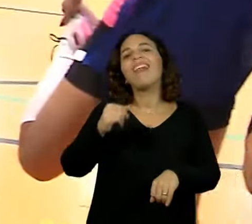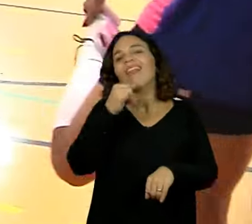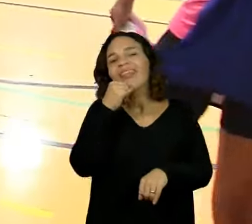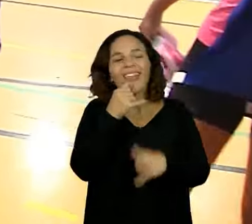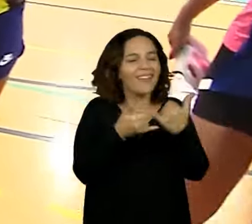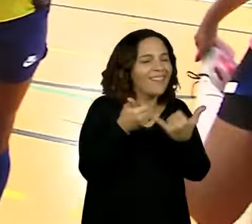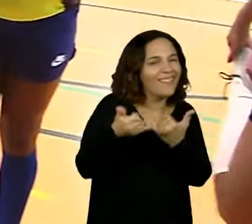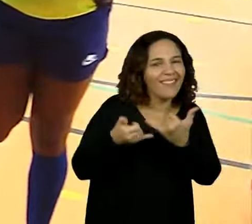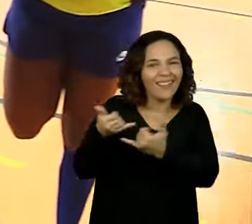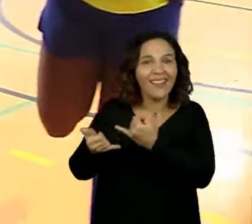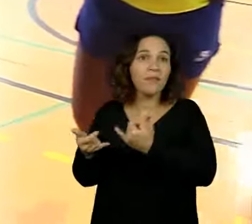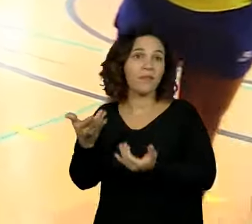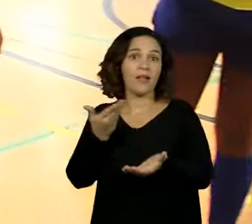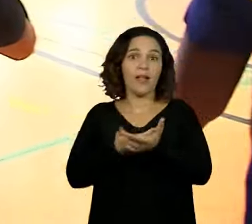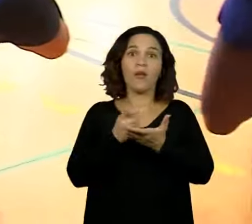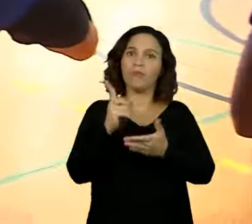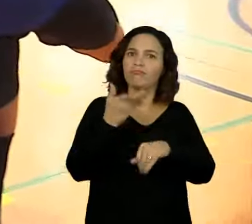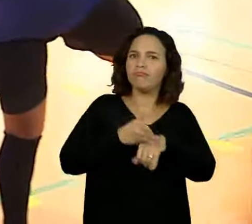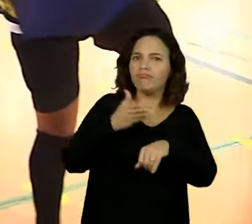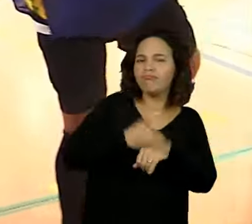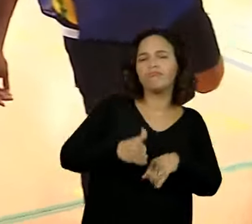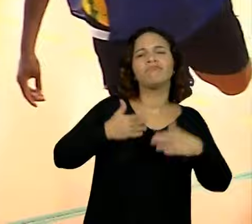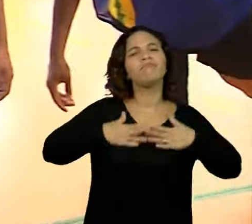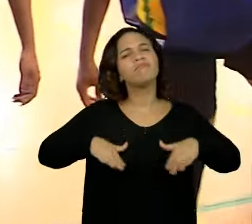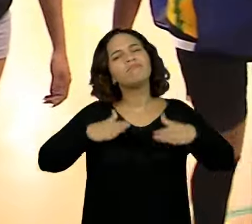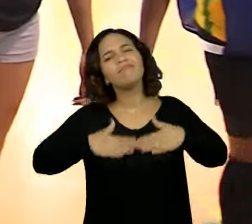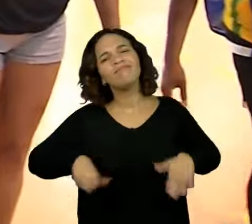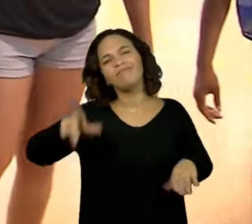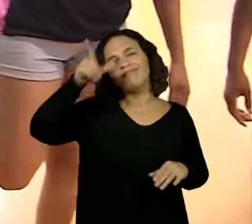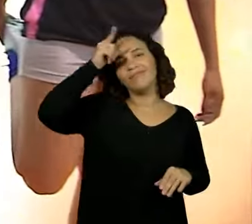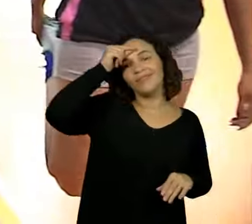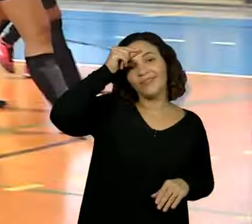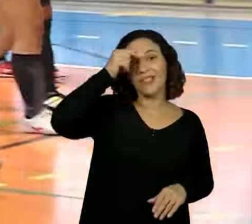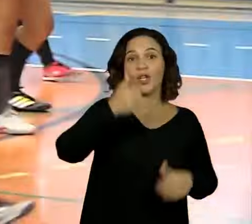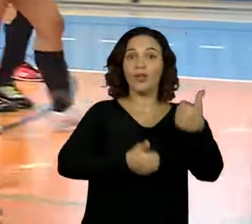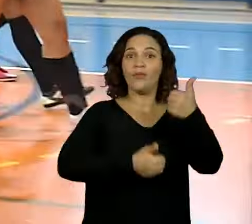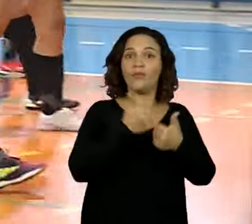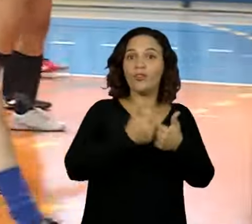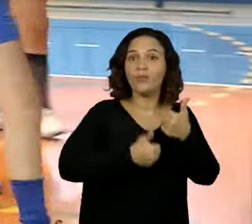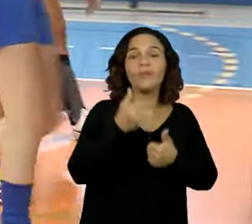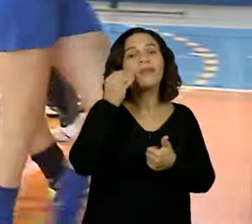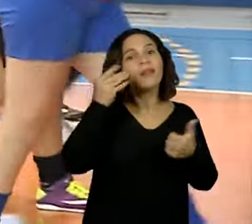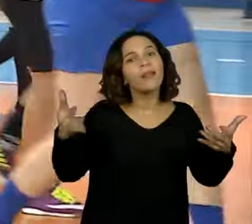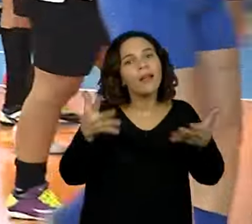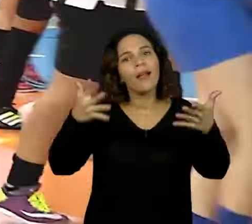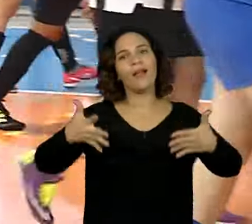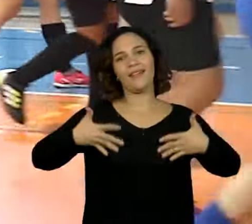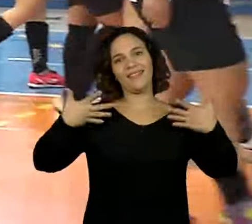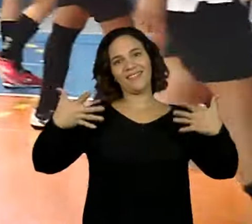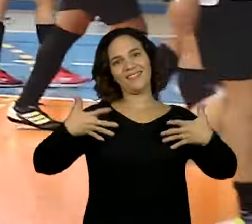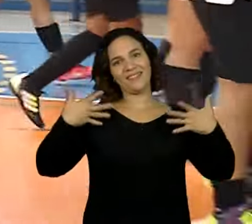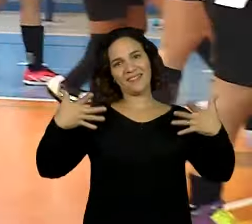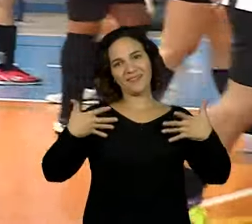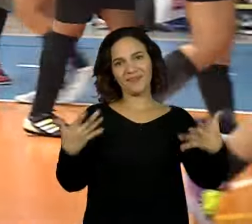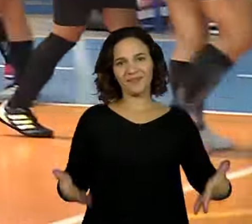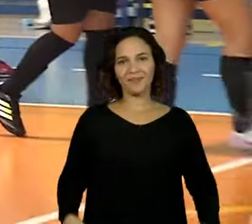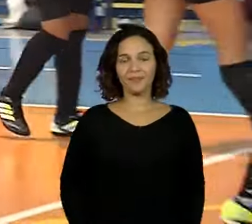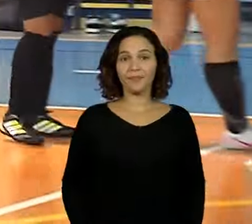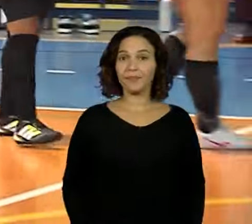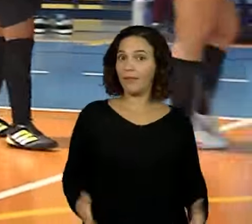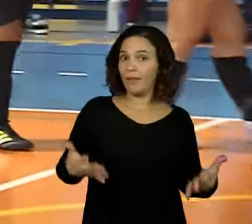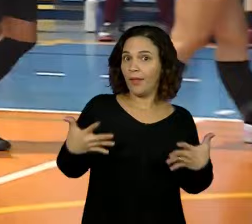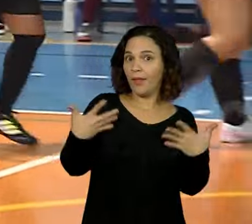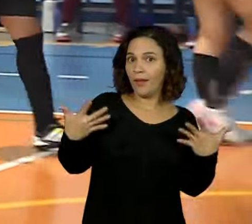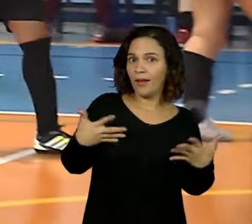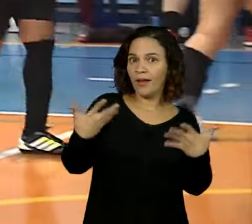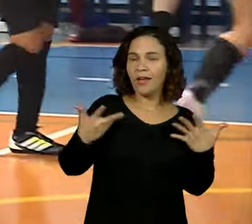brincarem. Porque a aula é para fazer exercício, para relaxar. E o futebol vem para trazer alegria para elas. A alegria